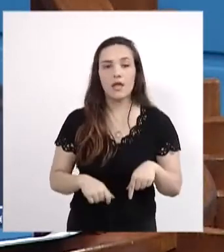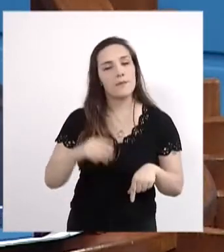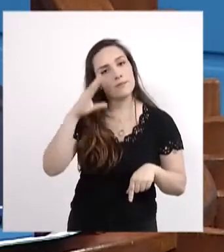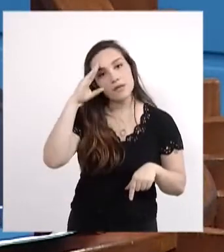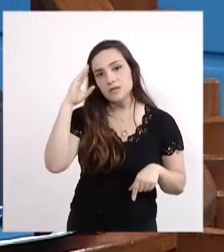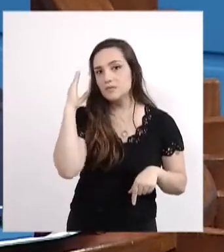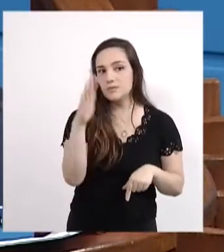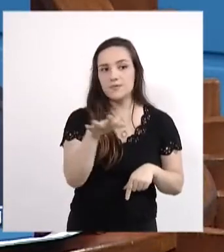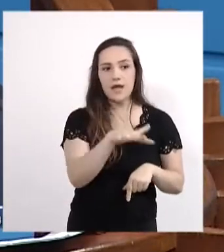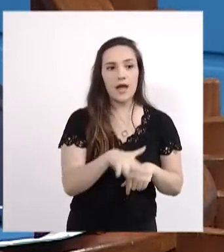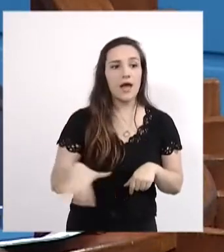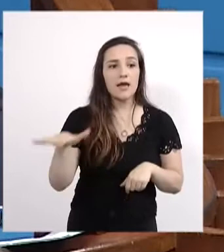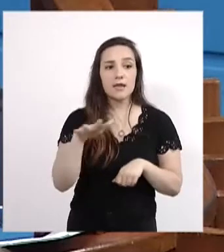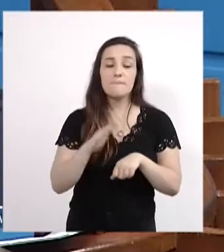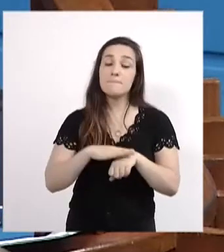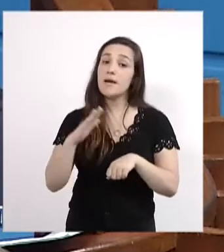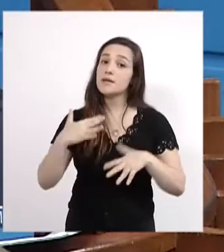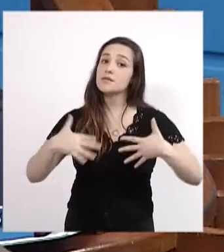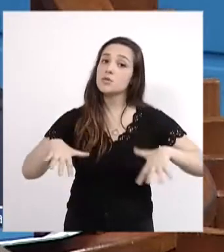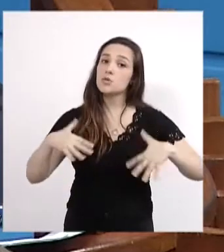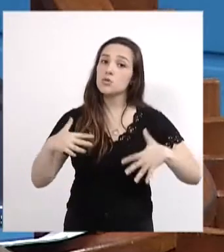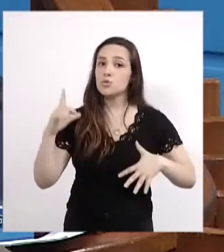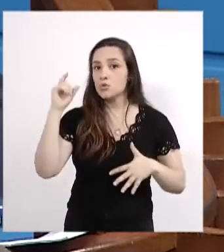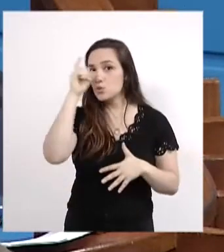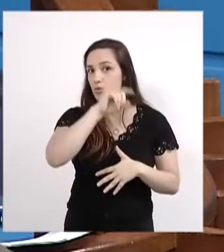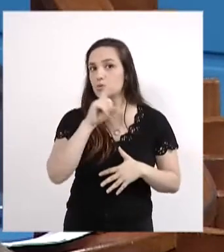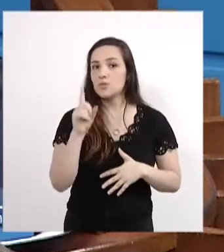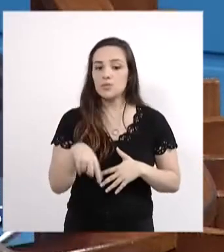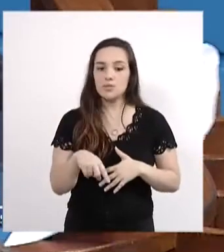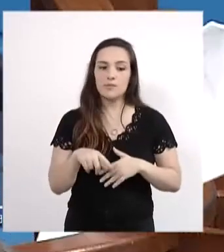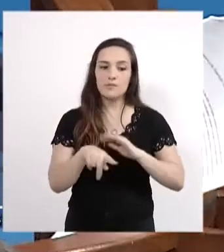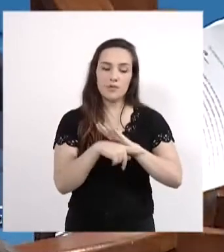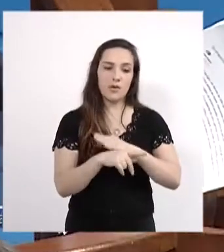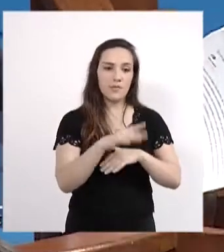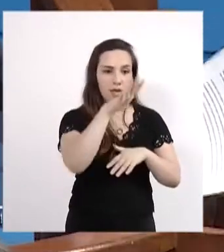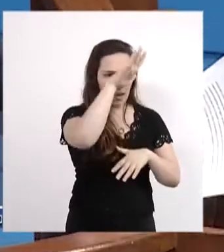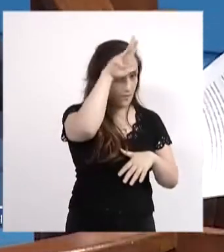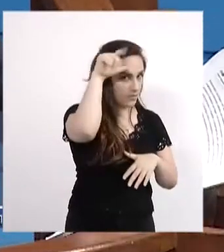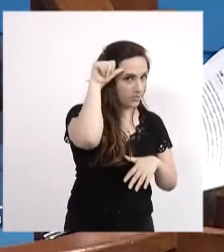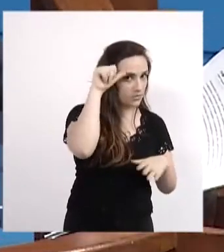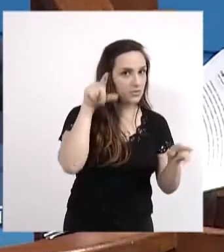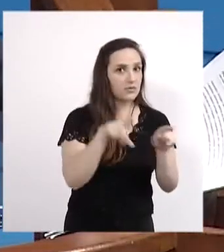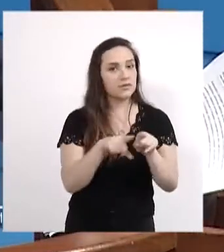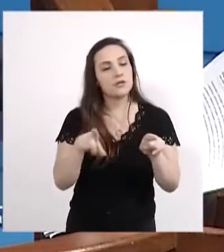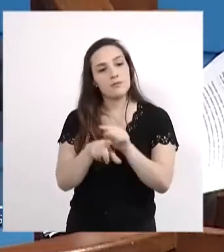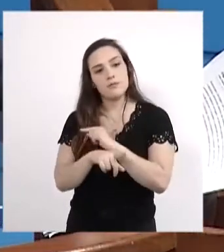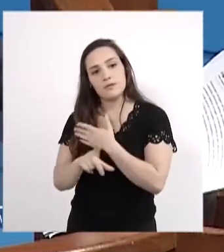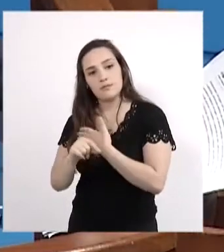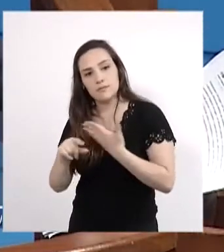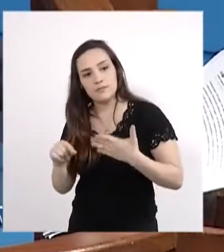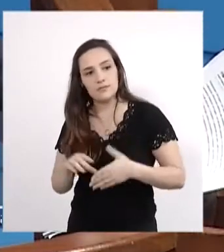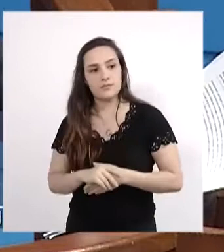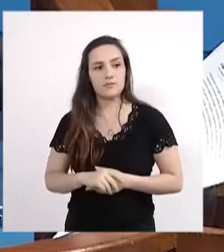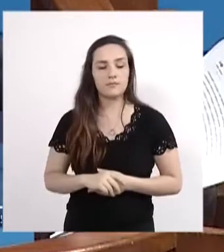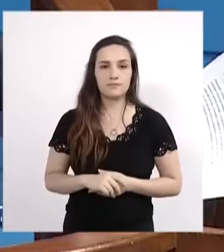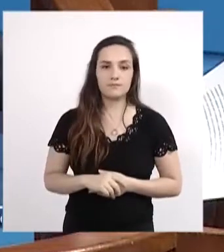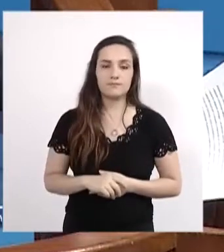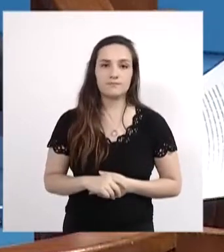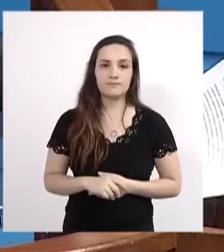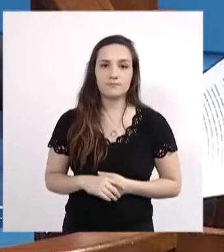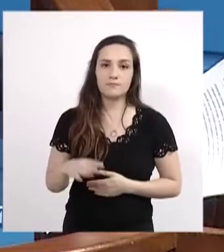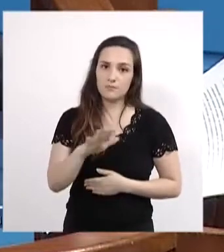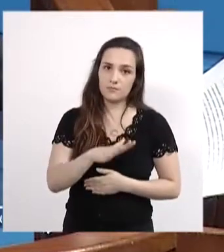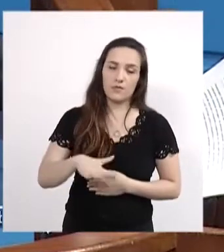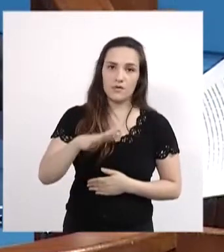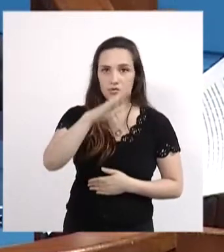sensíveis, que é o bioma amazônico e o bioma do Pantanal mato-grossense e